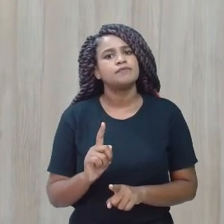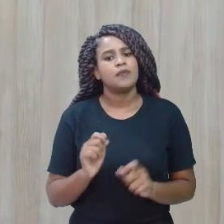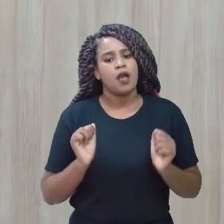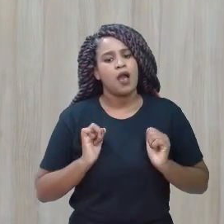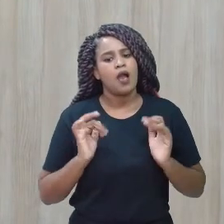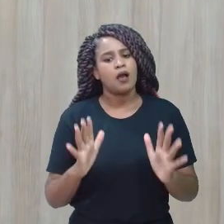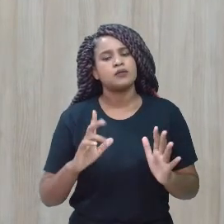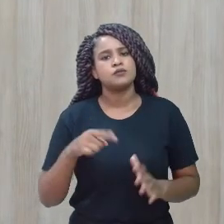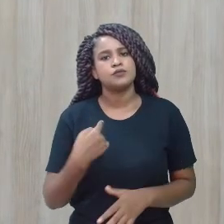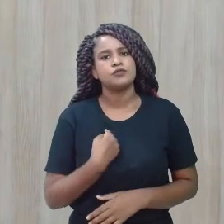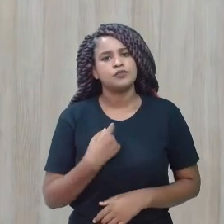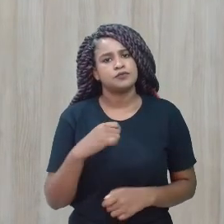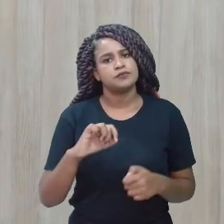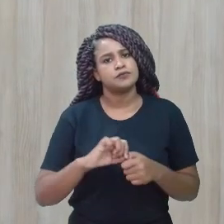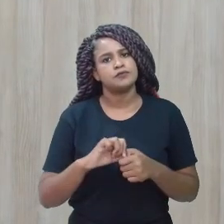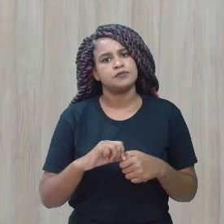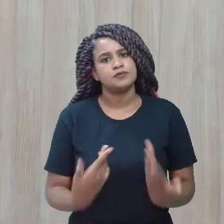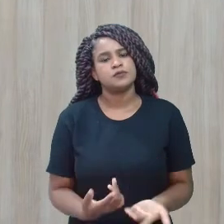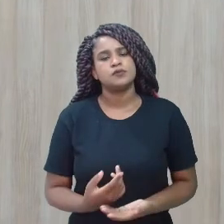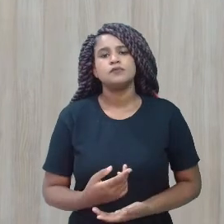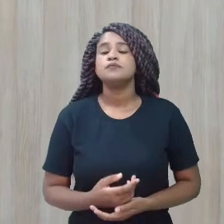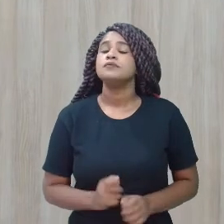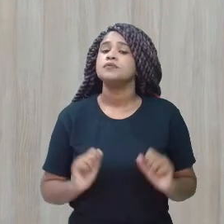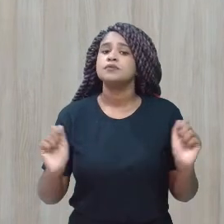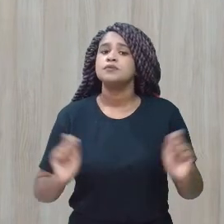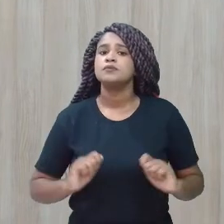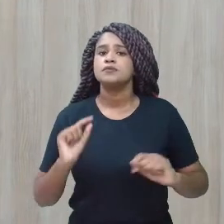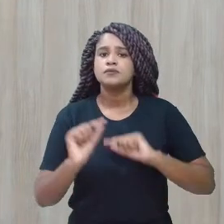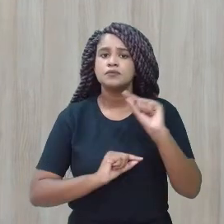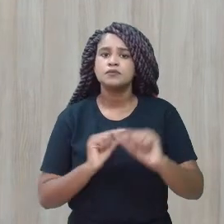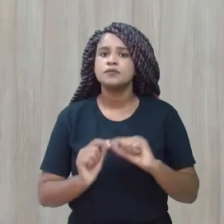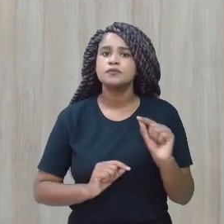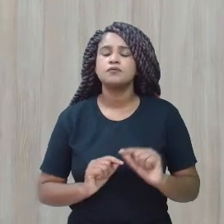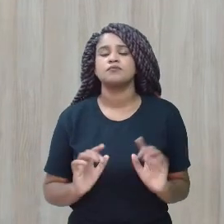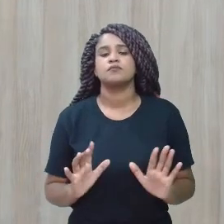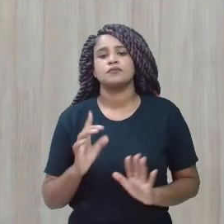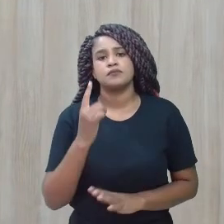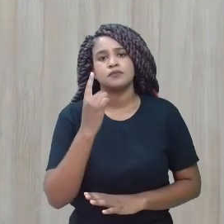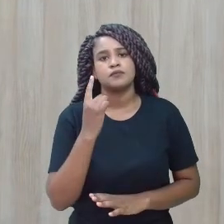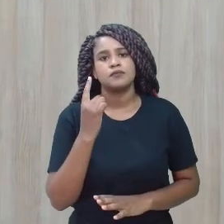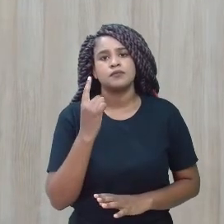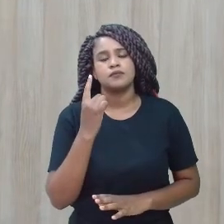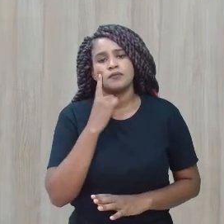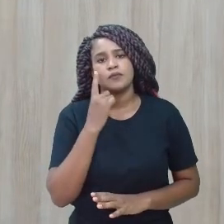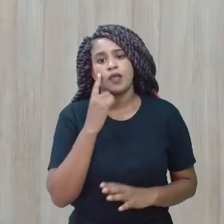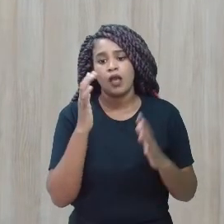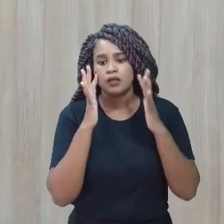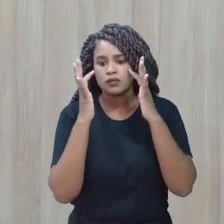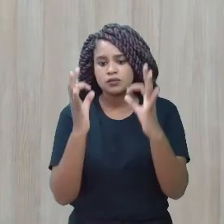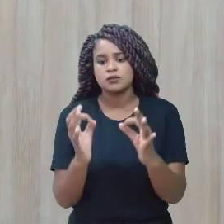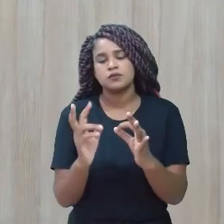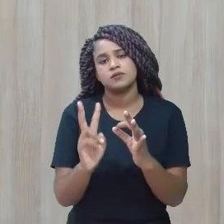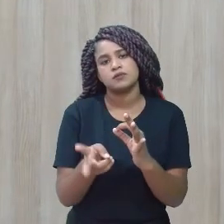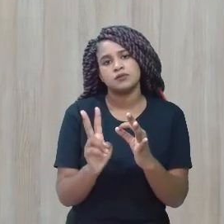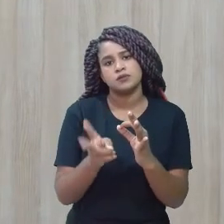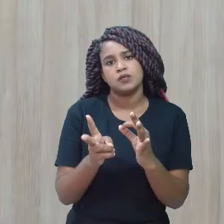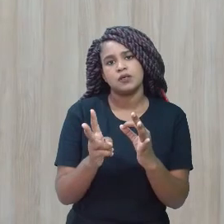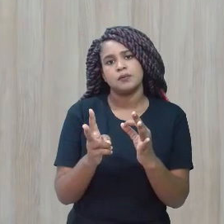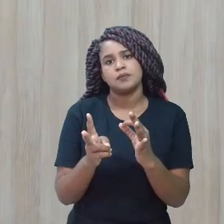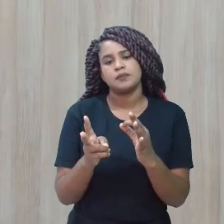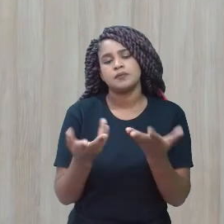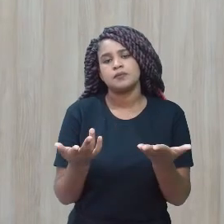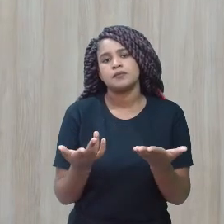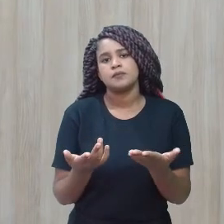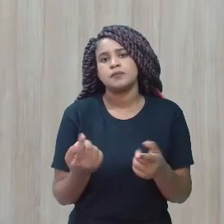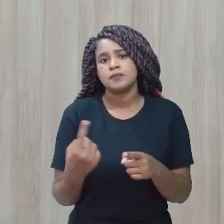colocou aí, que a gente pode, aos poucos, né, e também ficando atento, ligados, né, porque a gente